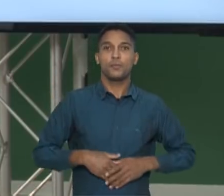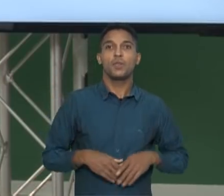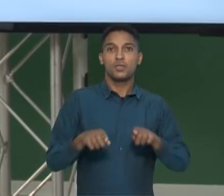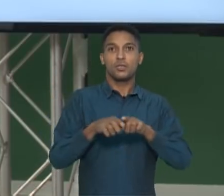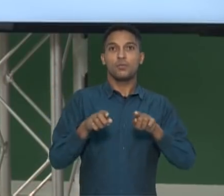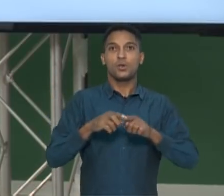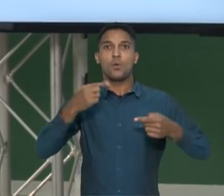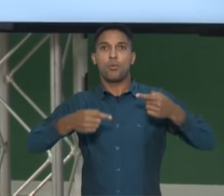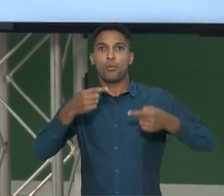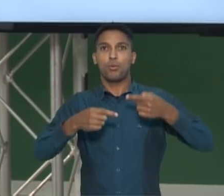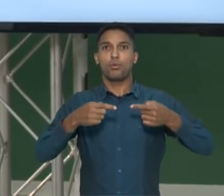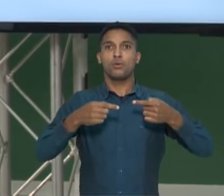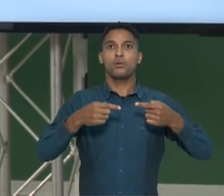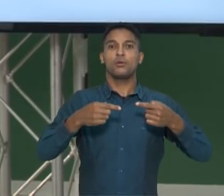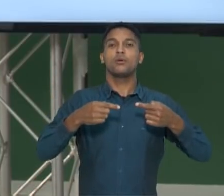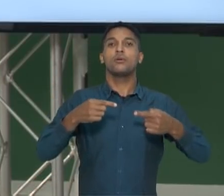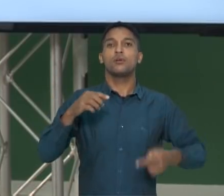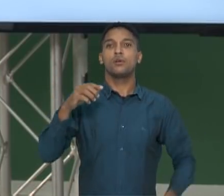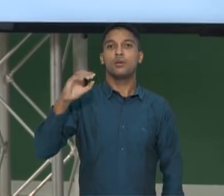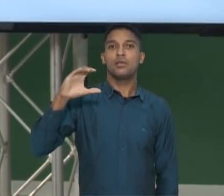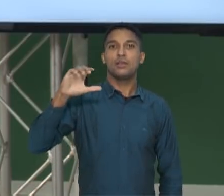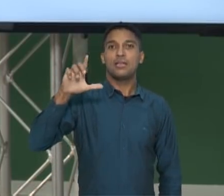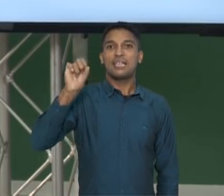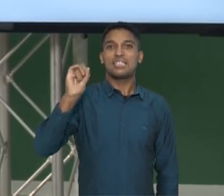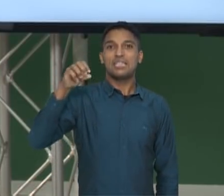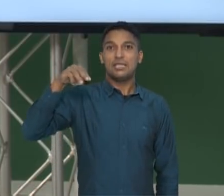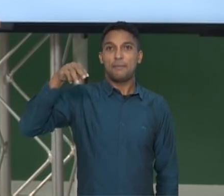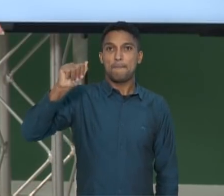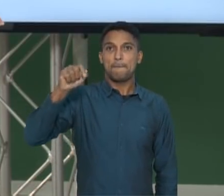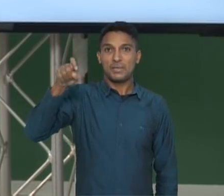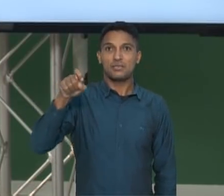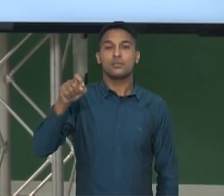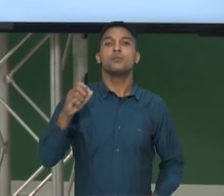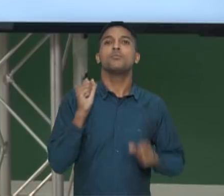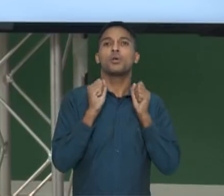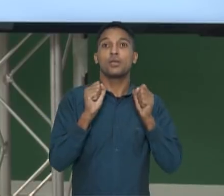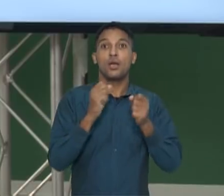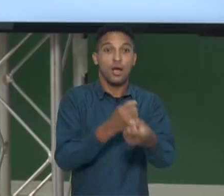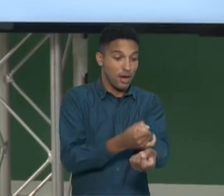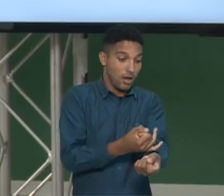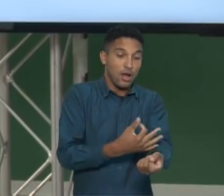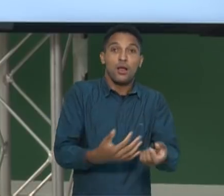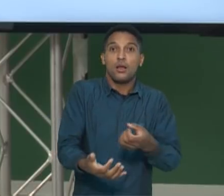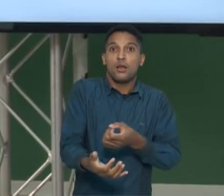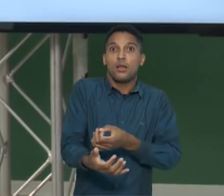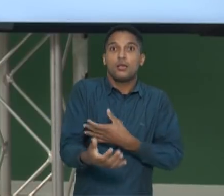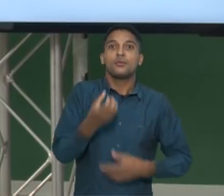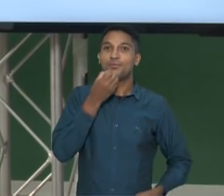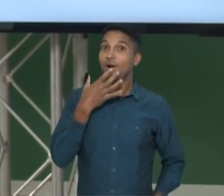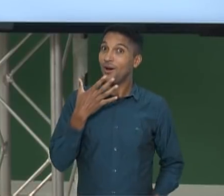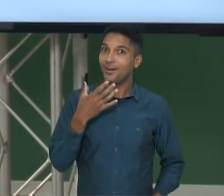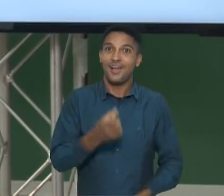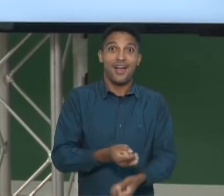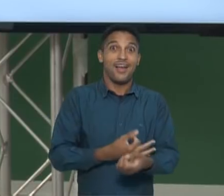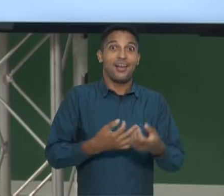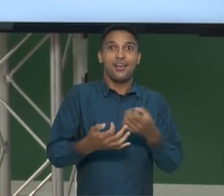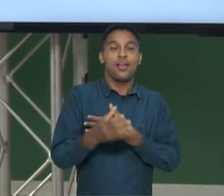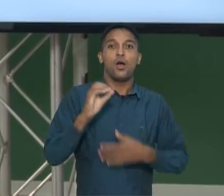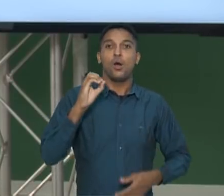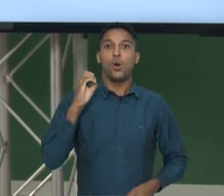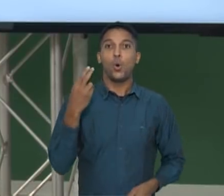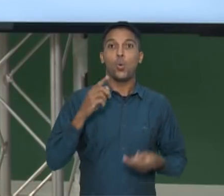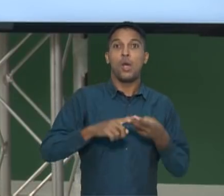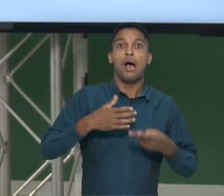gente tem discutido bastante, né? Esse clímax pode ser uma emoção boa, pode ser uma situação de pânico, né? Pode gerar às vezes